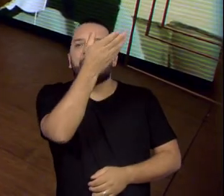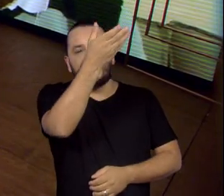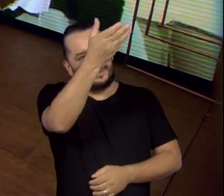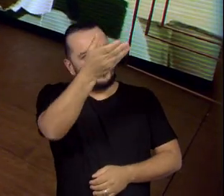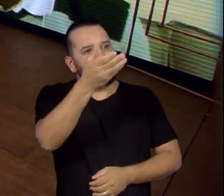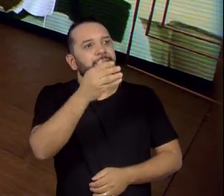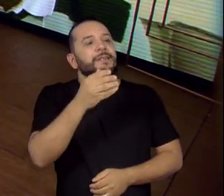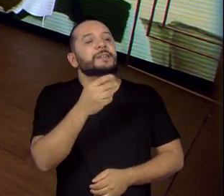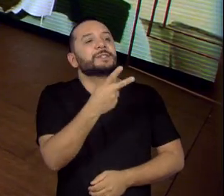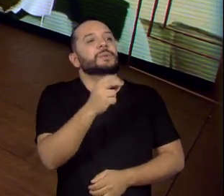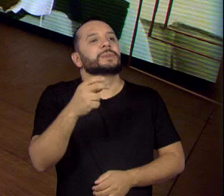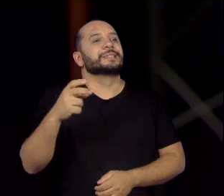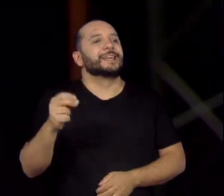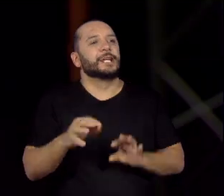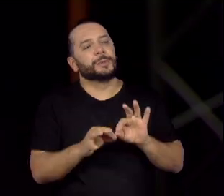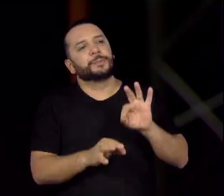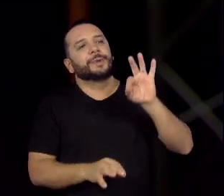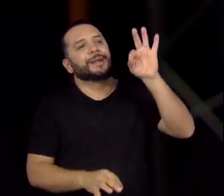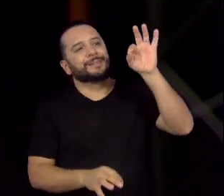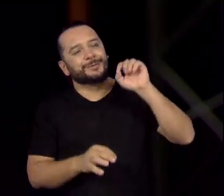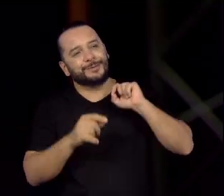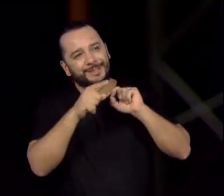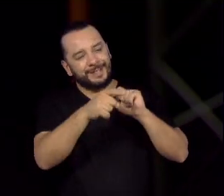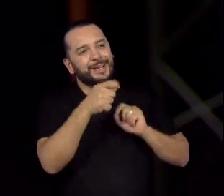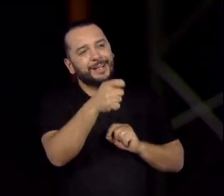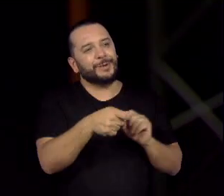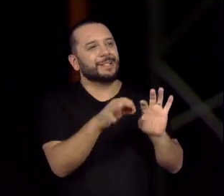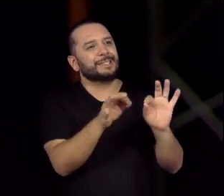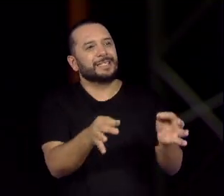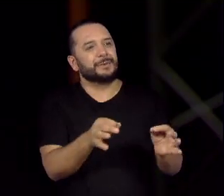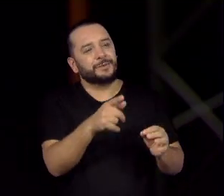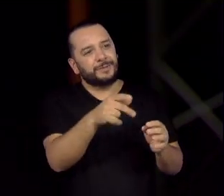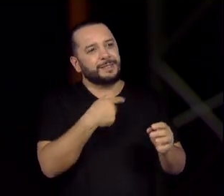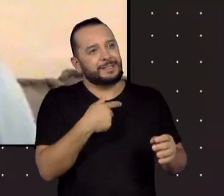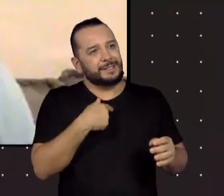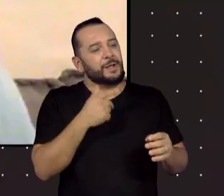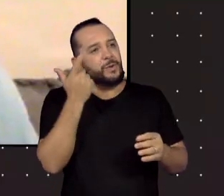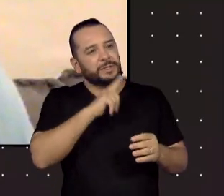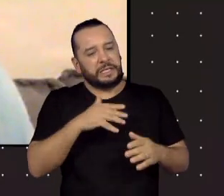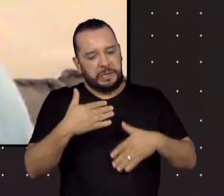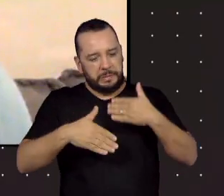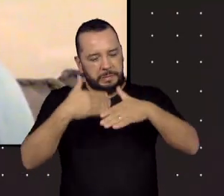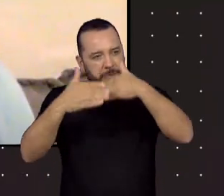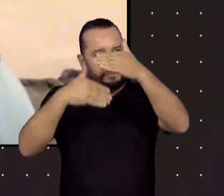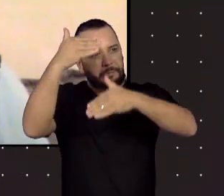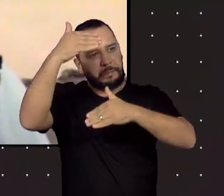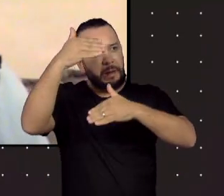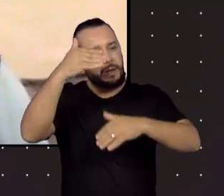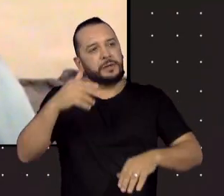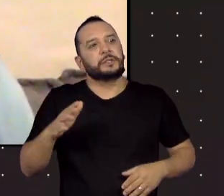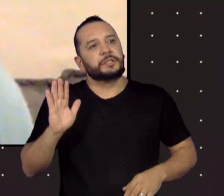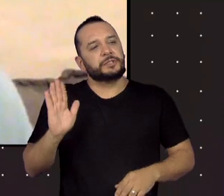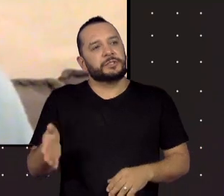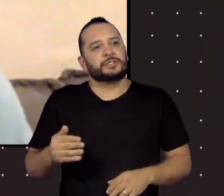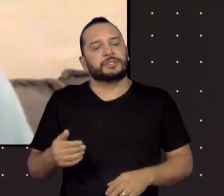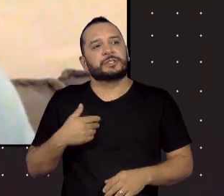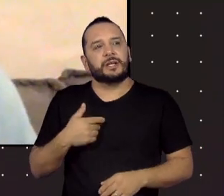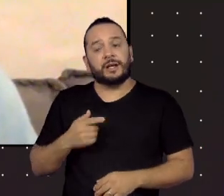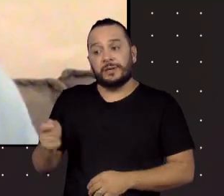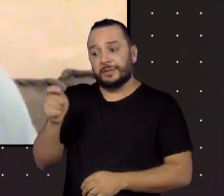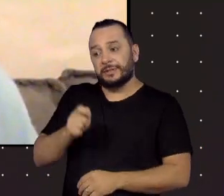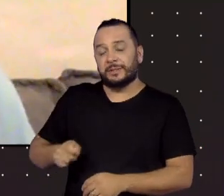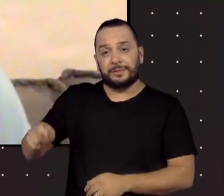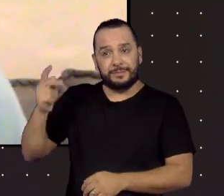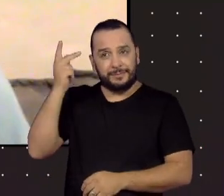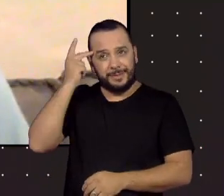200 metros, e que chegou à Academia Paulista de Letras? Eu, às vezes, entrevistava alguém da